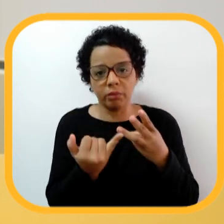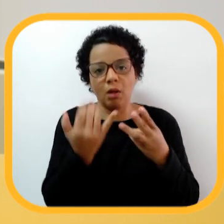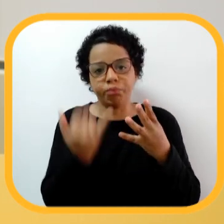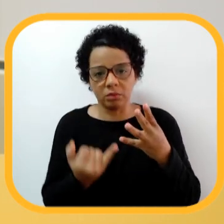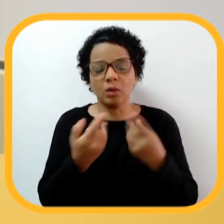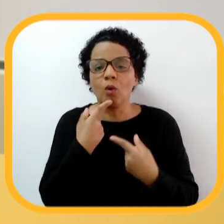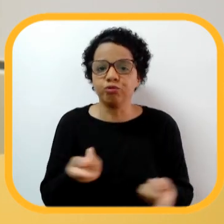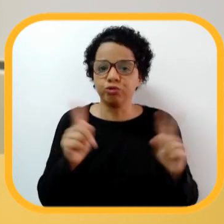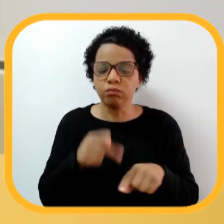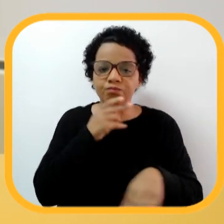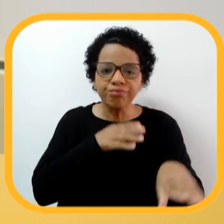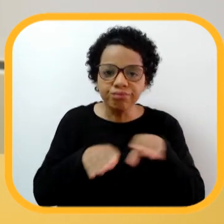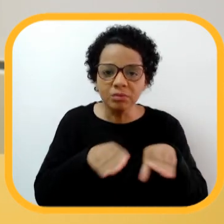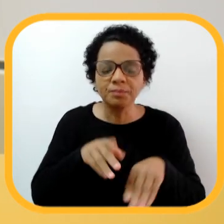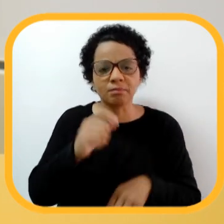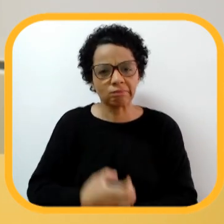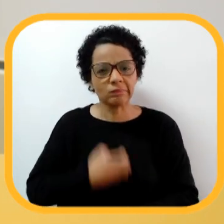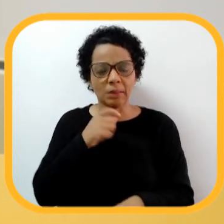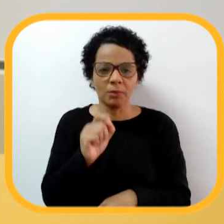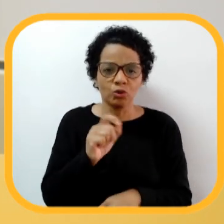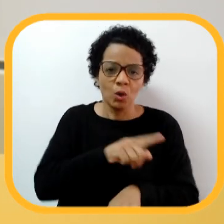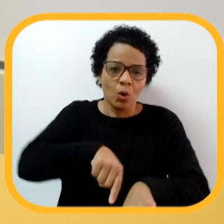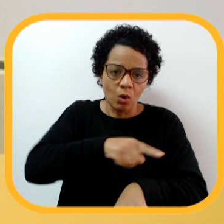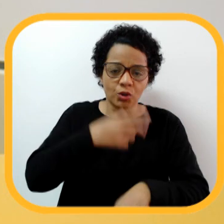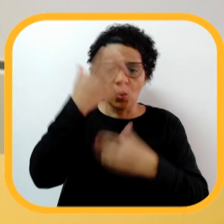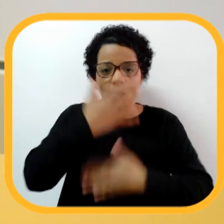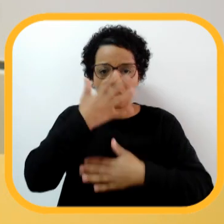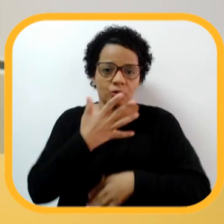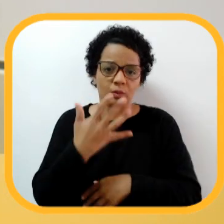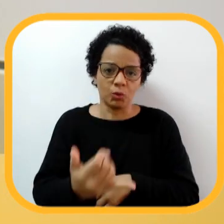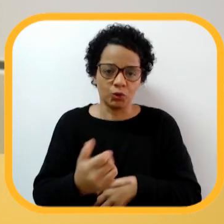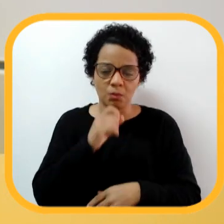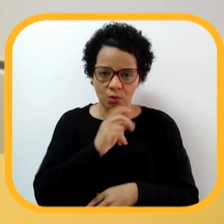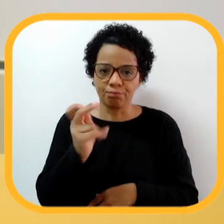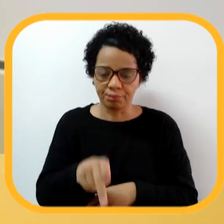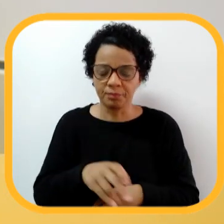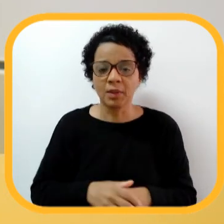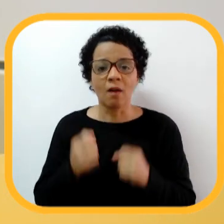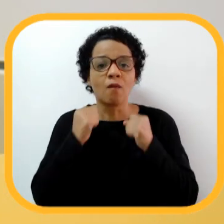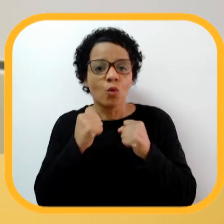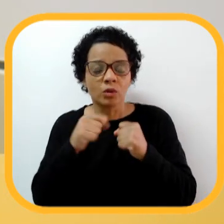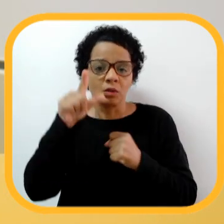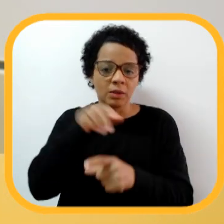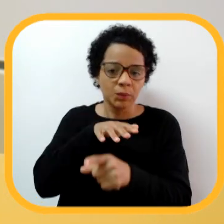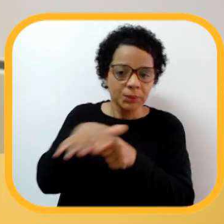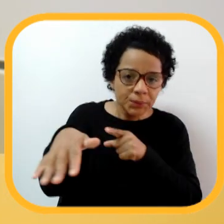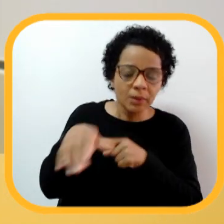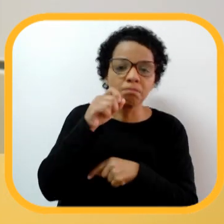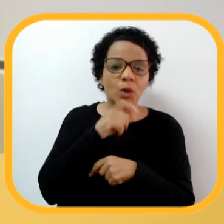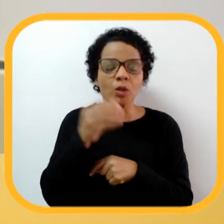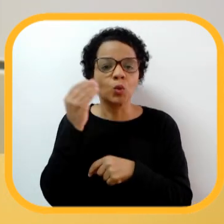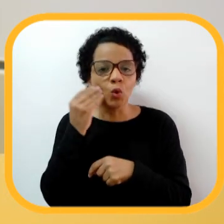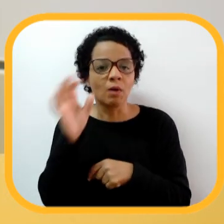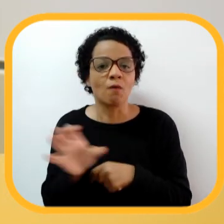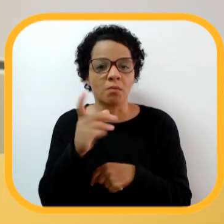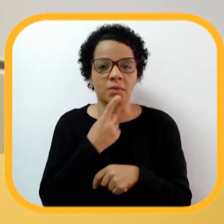ocorrer réplicas, que são novos abalos secundários sentidos minutos, horas ou até dias depois. A intensidade e os efeitos de um sismo